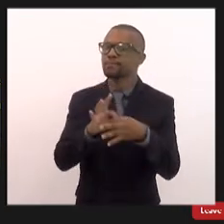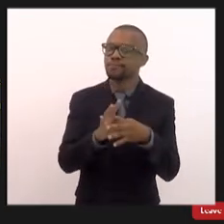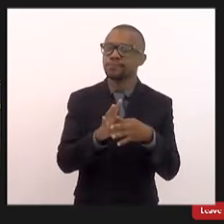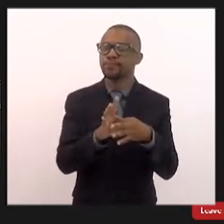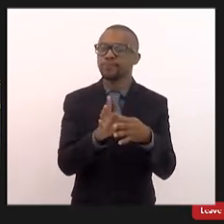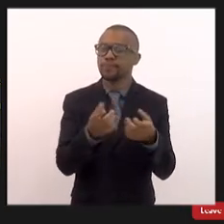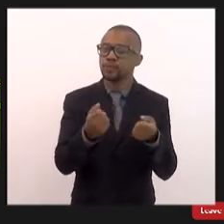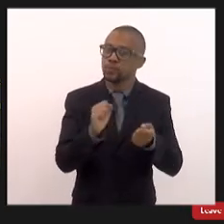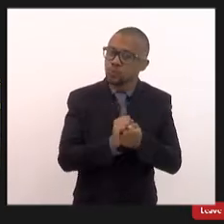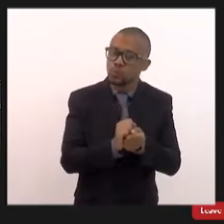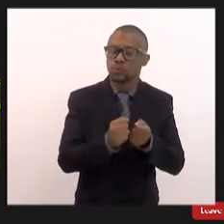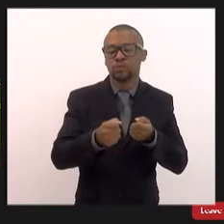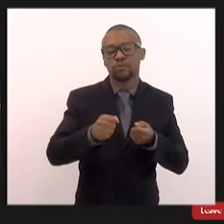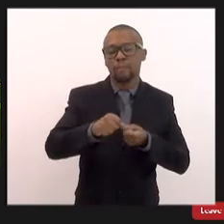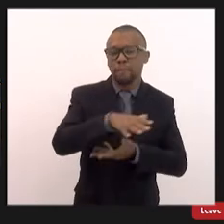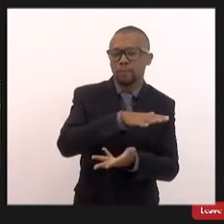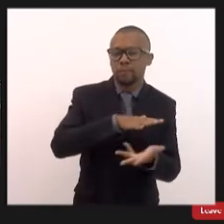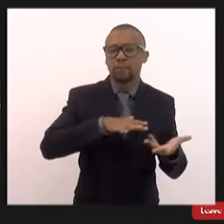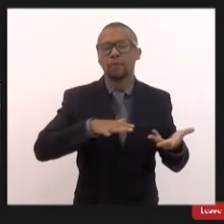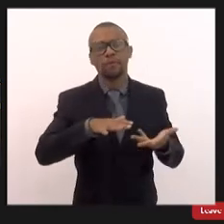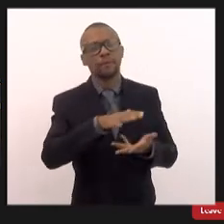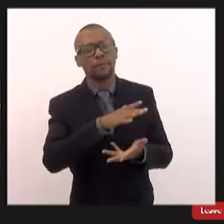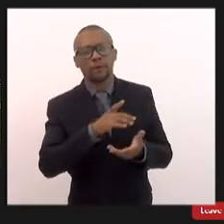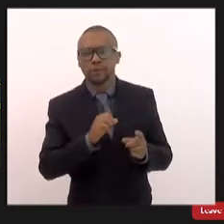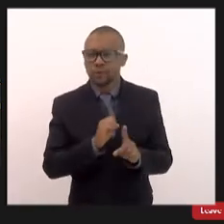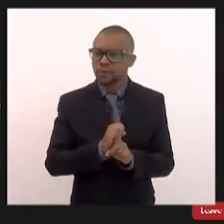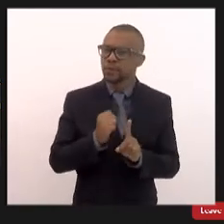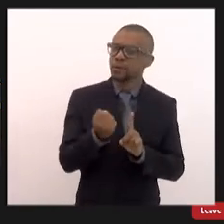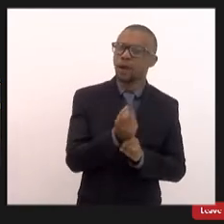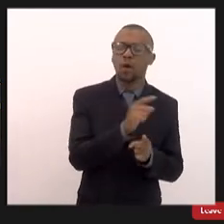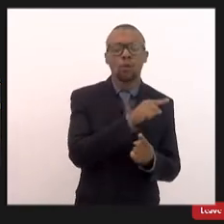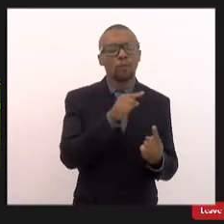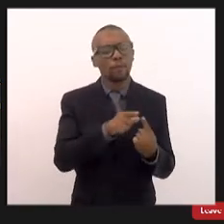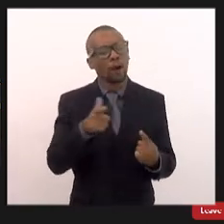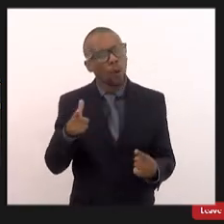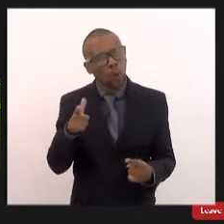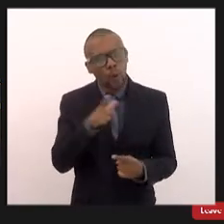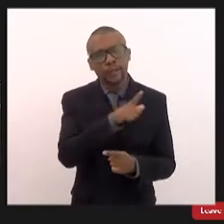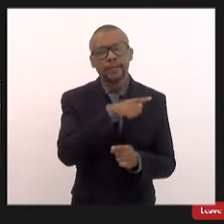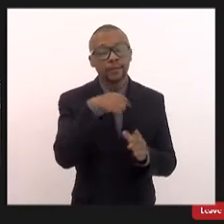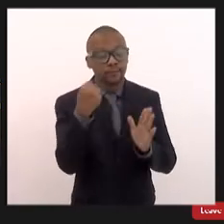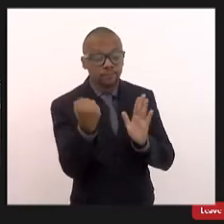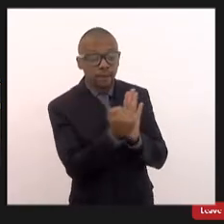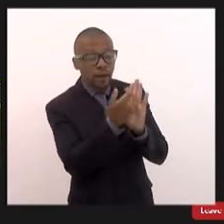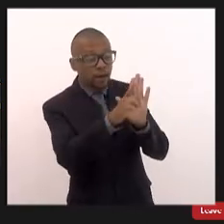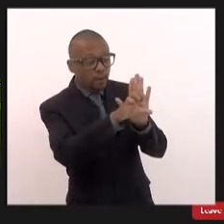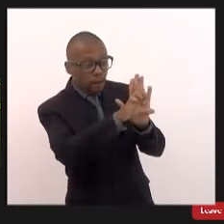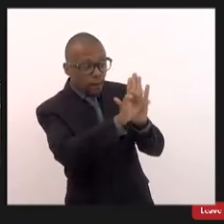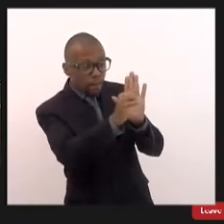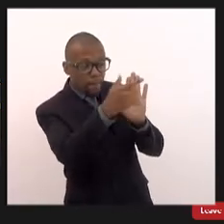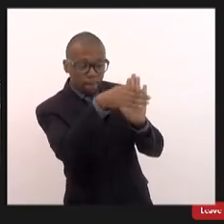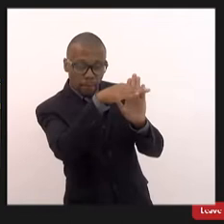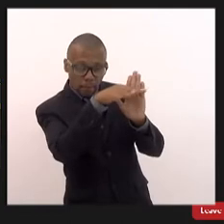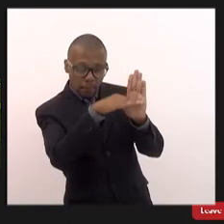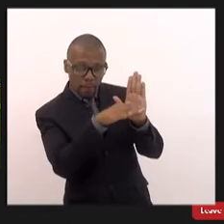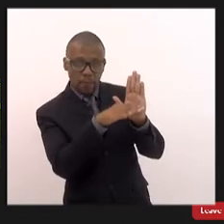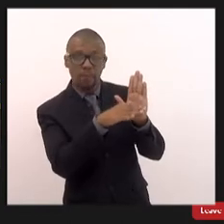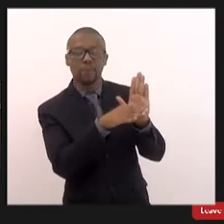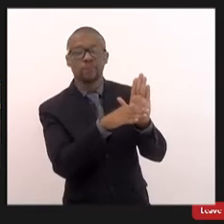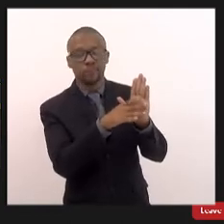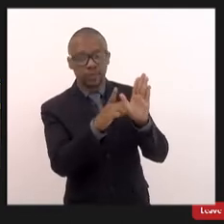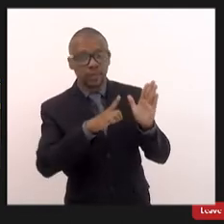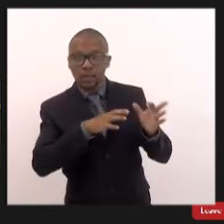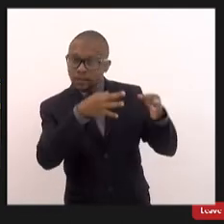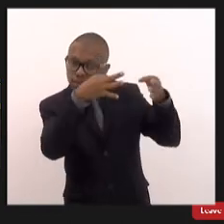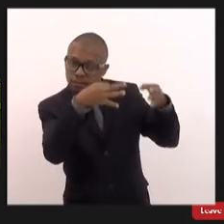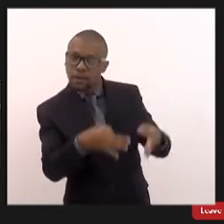com os movimentos de economia solidária, para conseguir estabelecer marcos legais que, de fato,